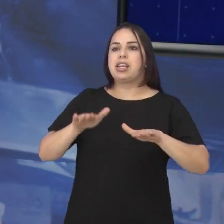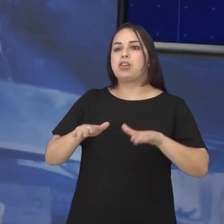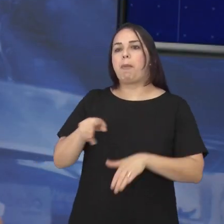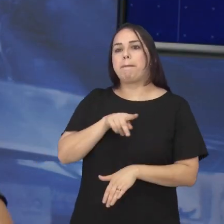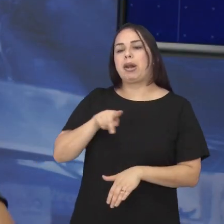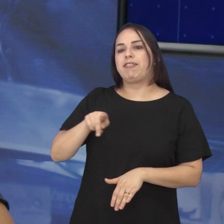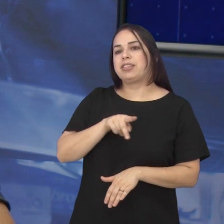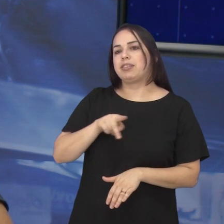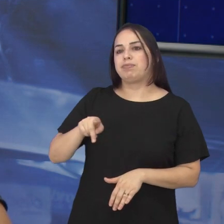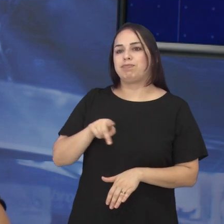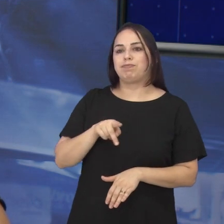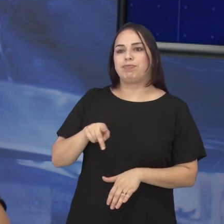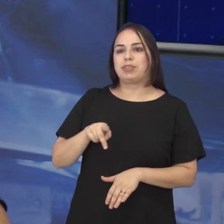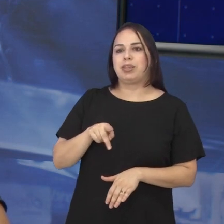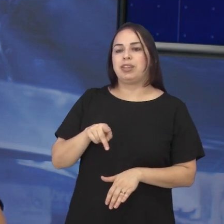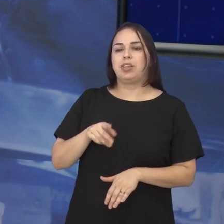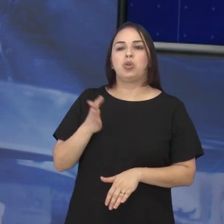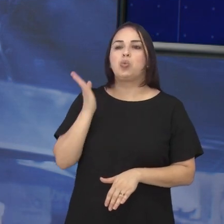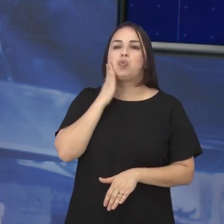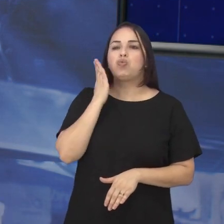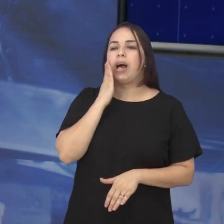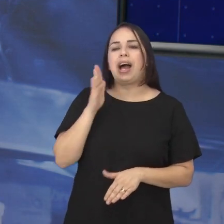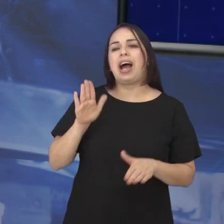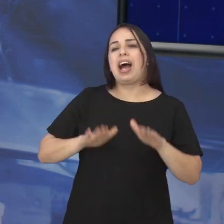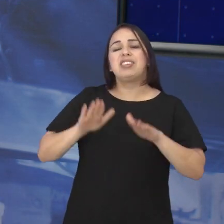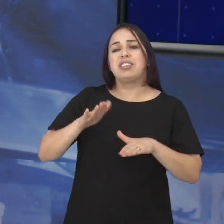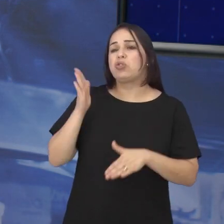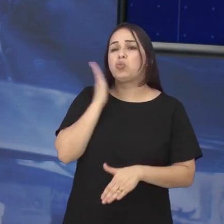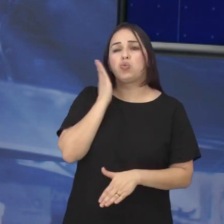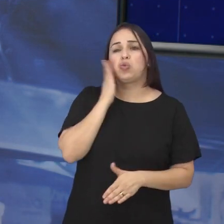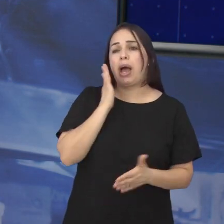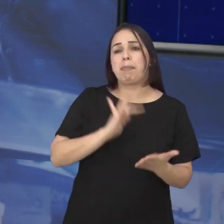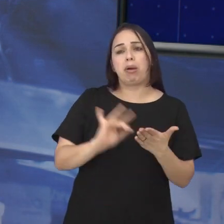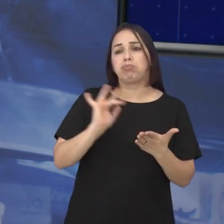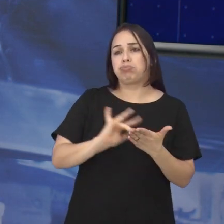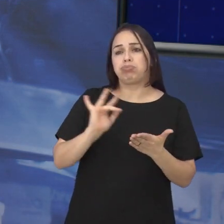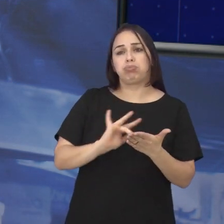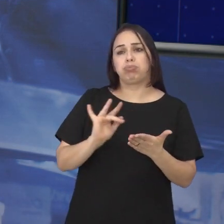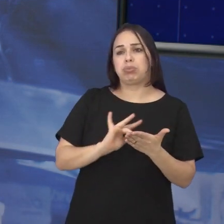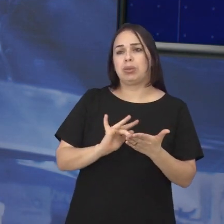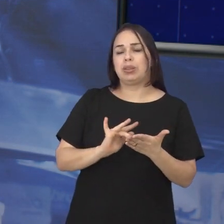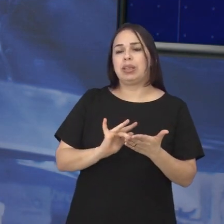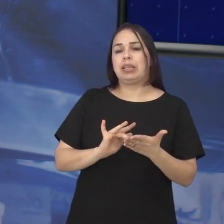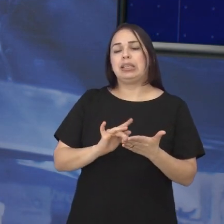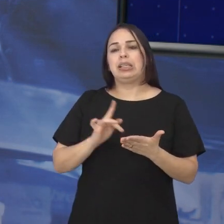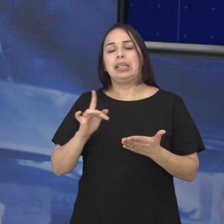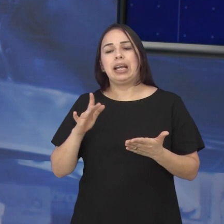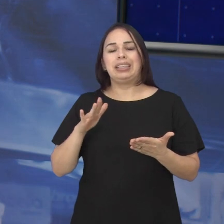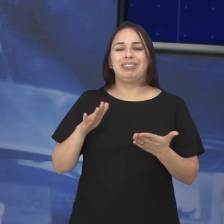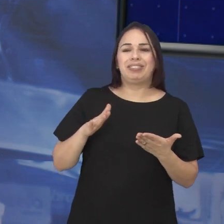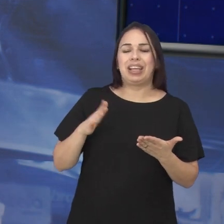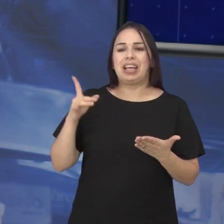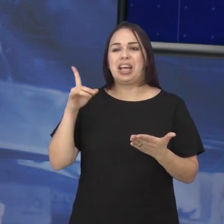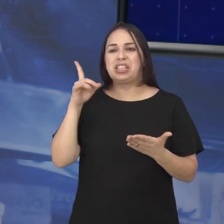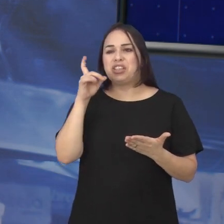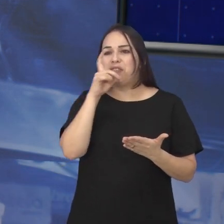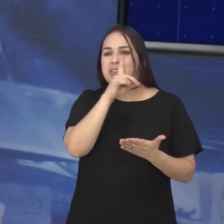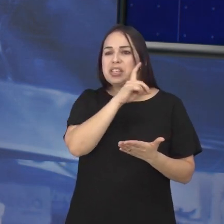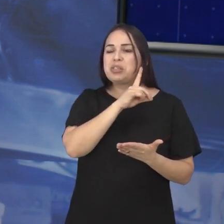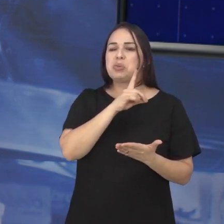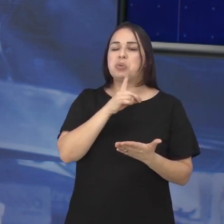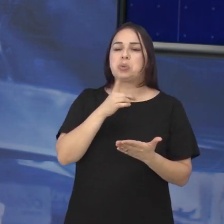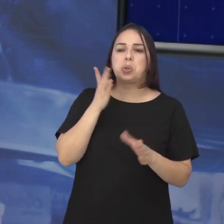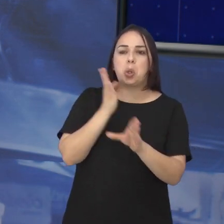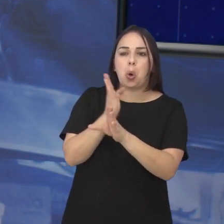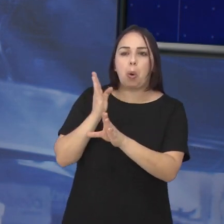muitas vezes o professor ele não é um nativo digital. E não sendo nativo digital, muitas vezes ele tem a dificuldade de identificar